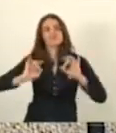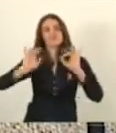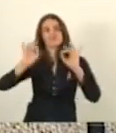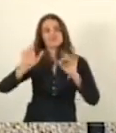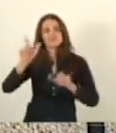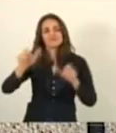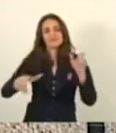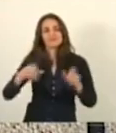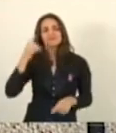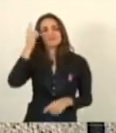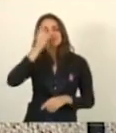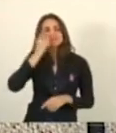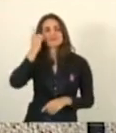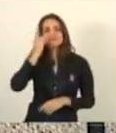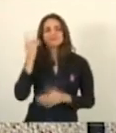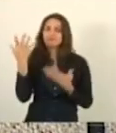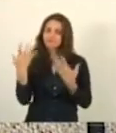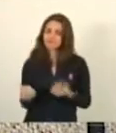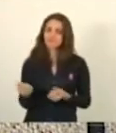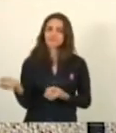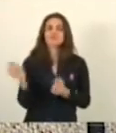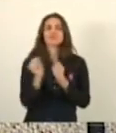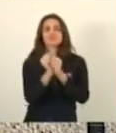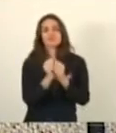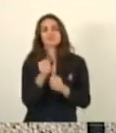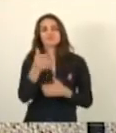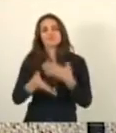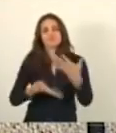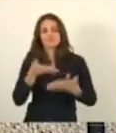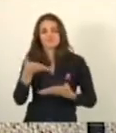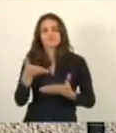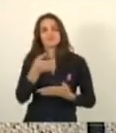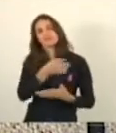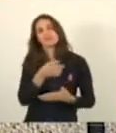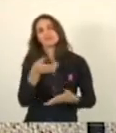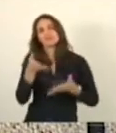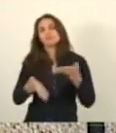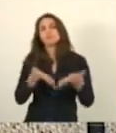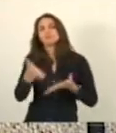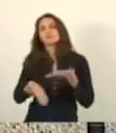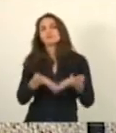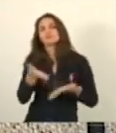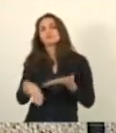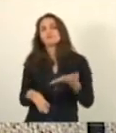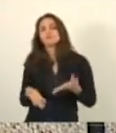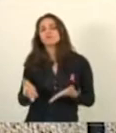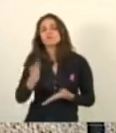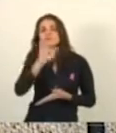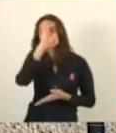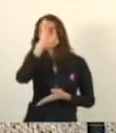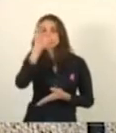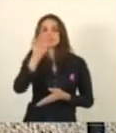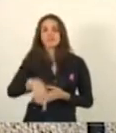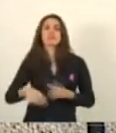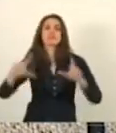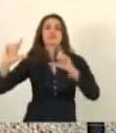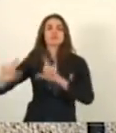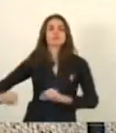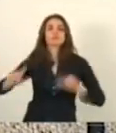colegas deputados. Vamos participar desse momento importante, mostrar que nós precisamos